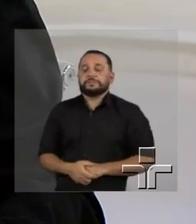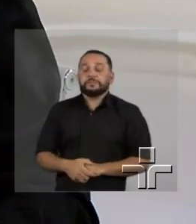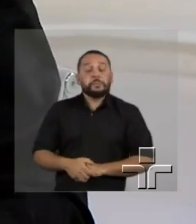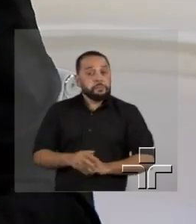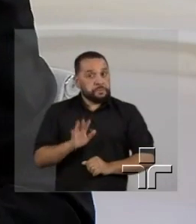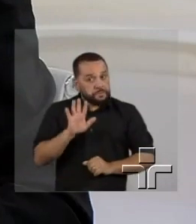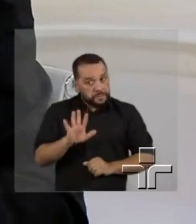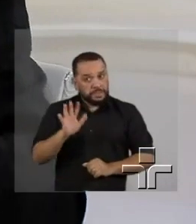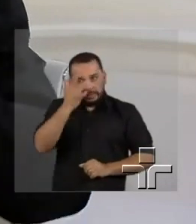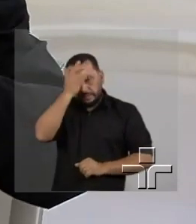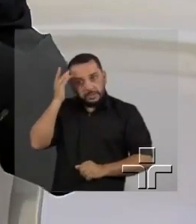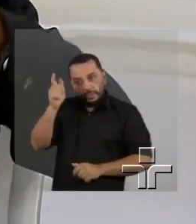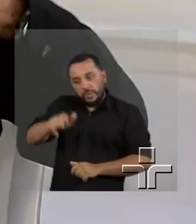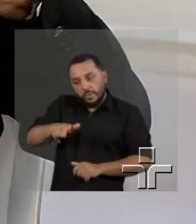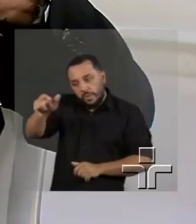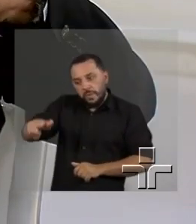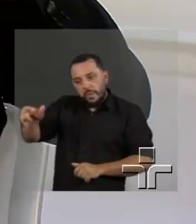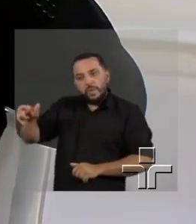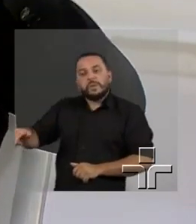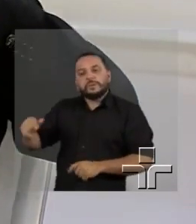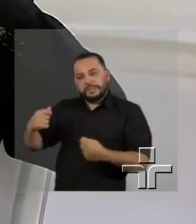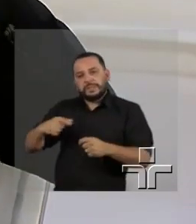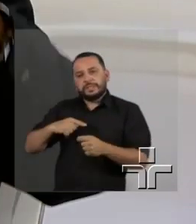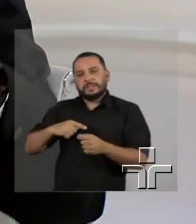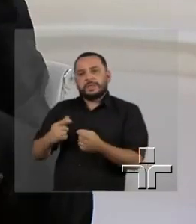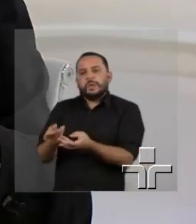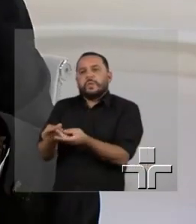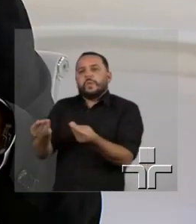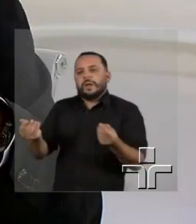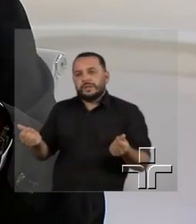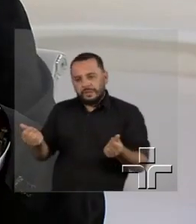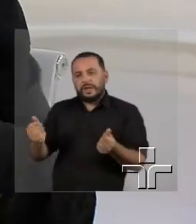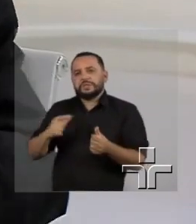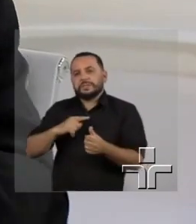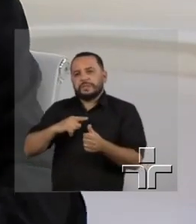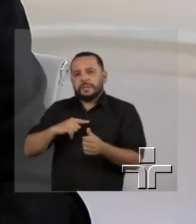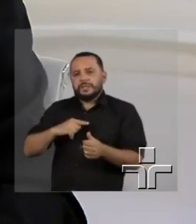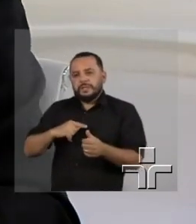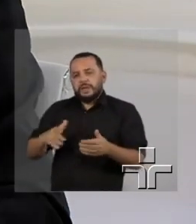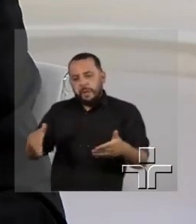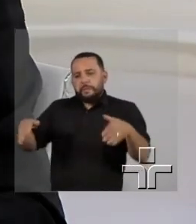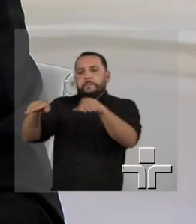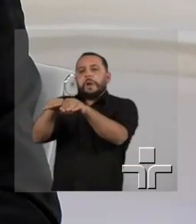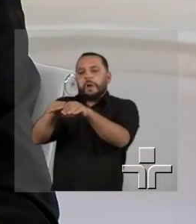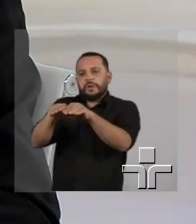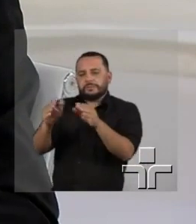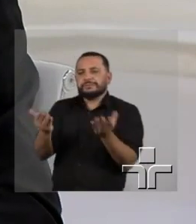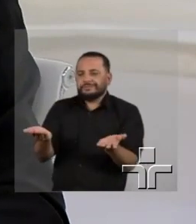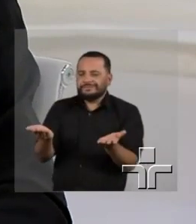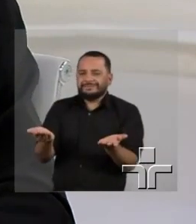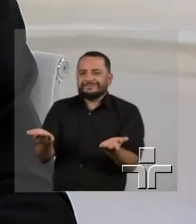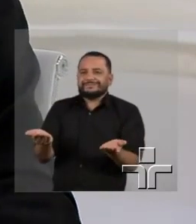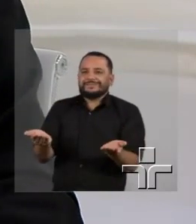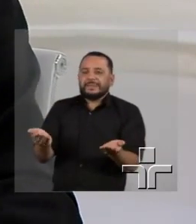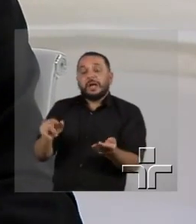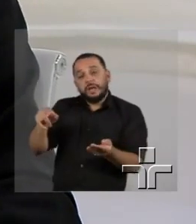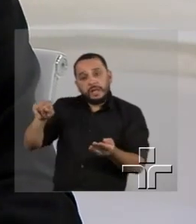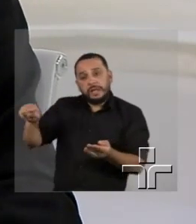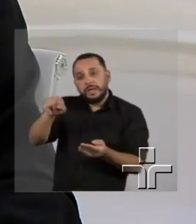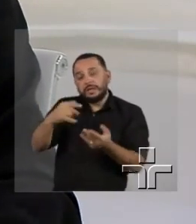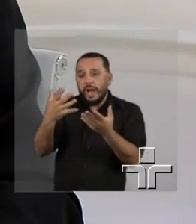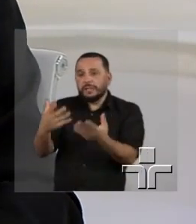aceitação no final. Você tem que ter essa sensibilidade política, né? Também não vai deixar tudo que está na Amazônia enterrado,